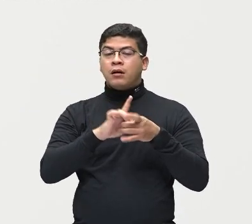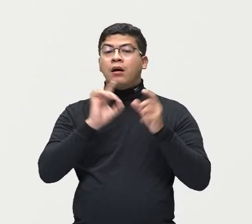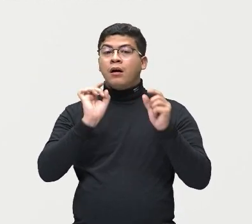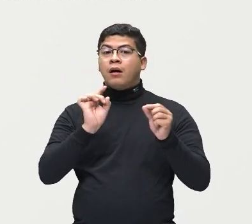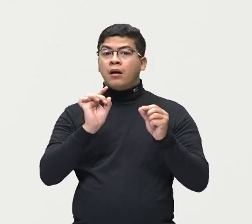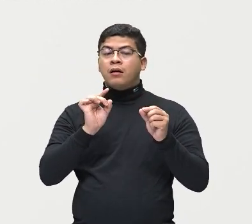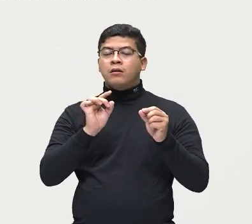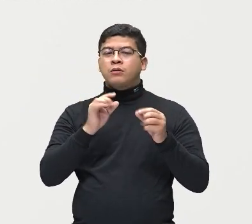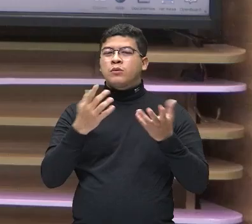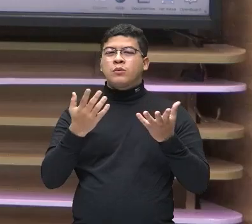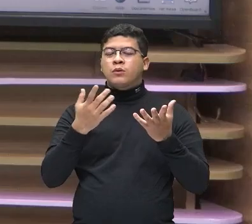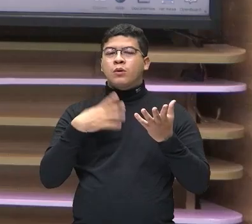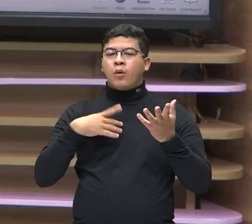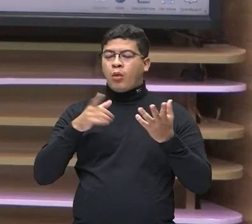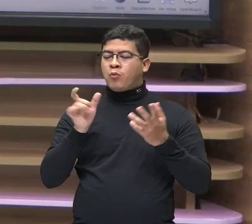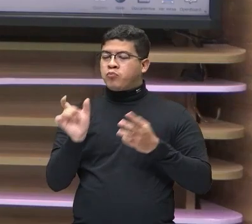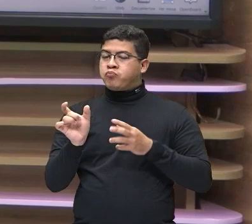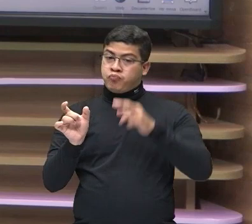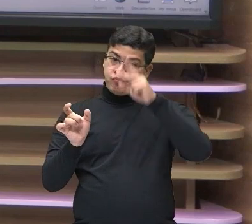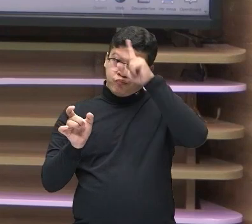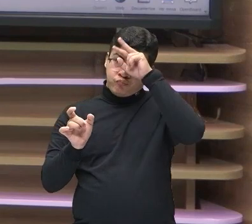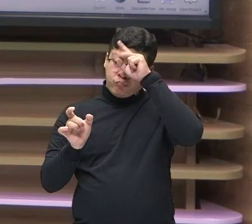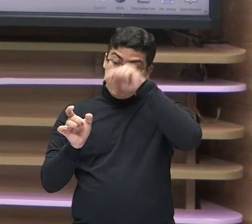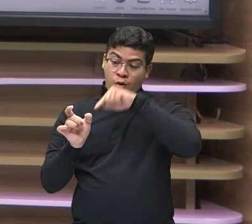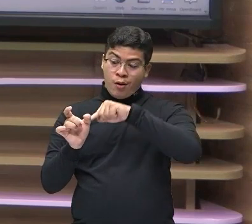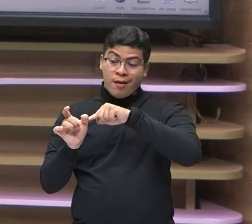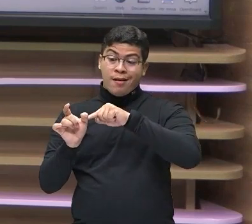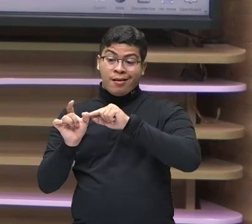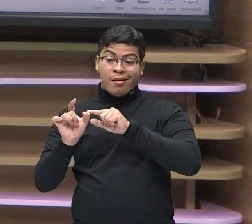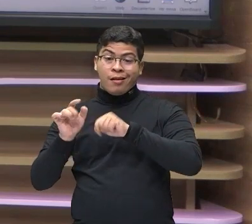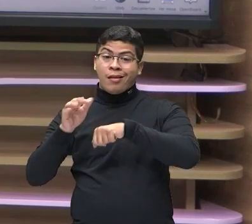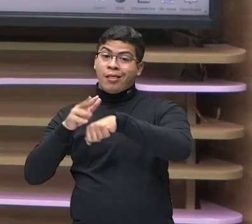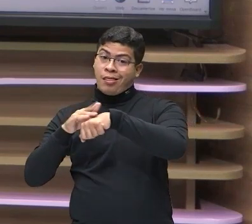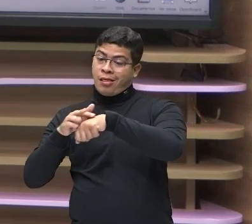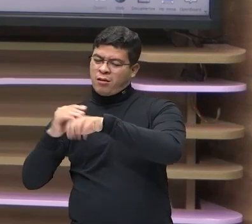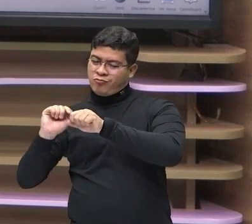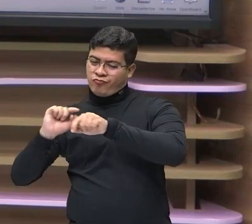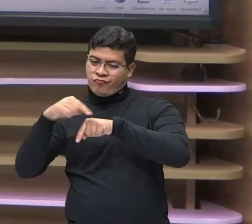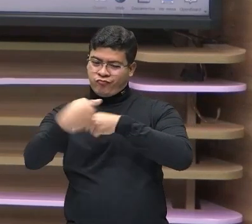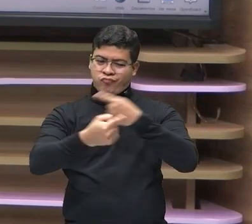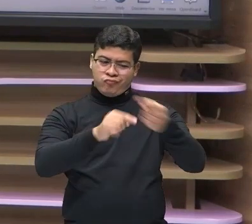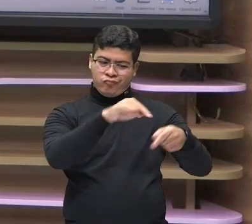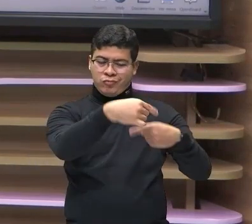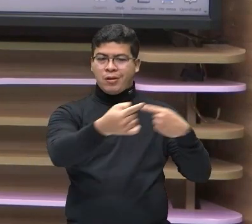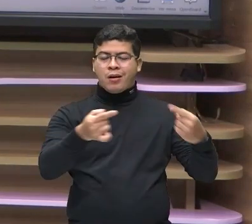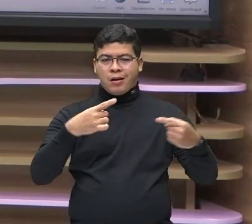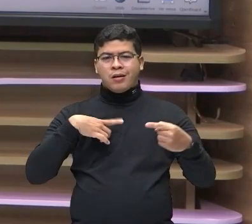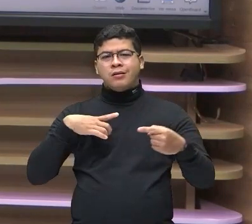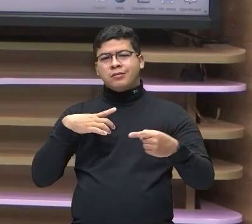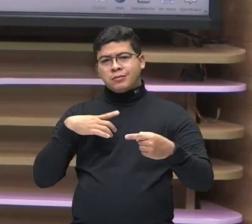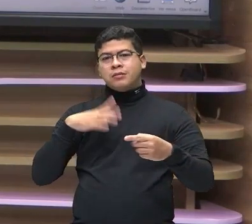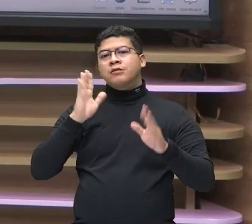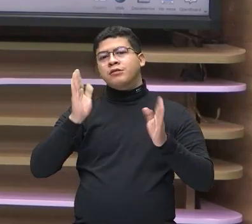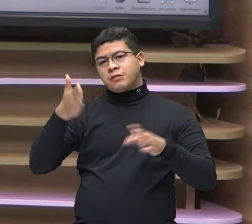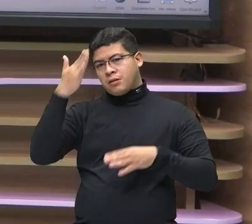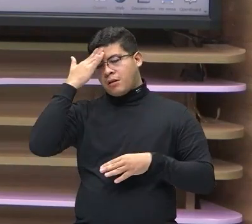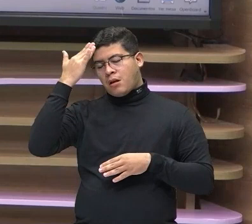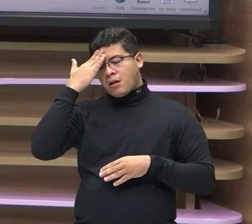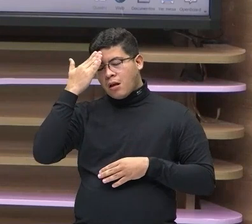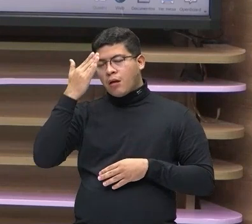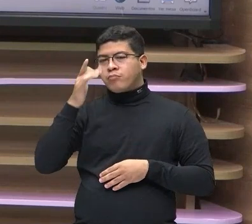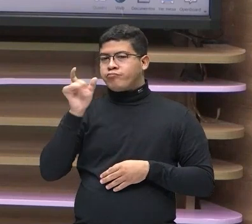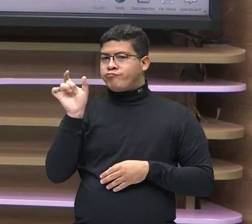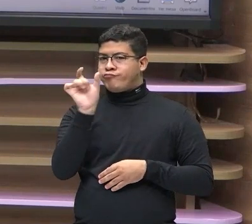da ação de vetores. É necessário um mosquito específico, né? A gente já sabe que é o Aedes aegypti, que